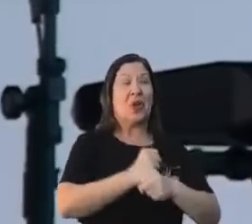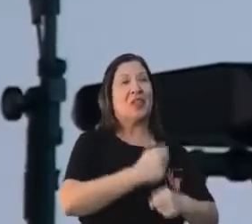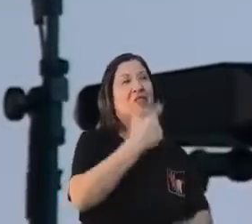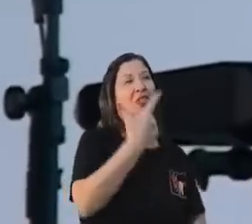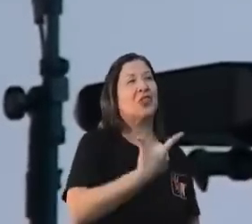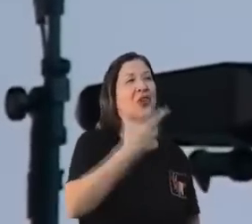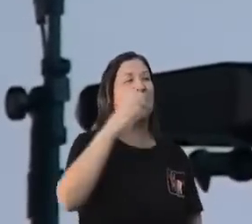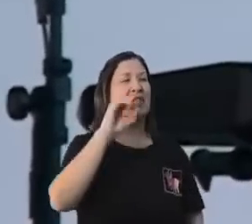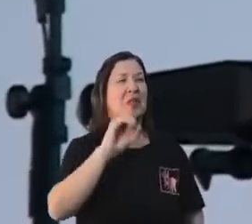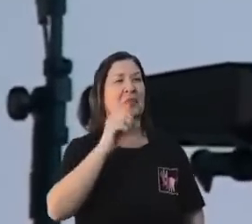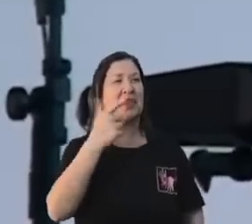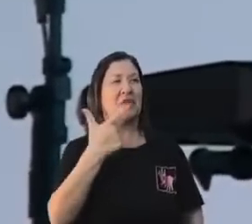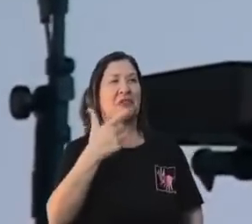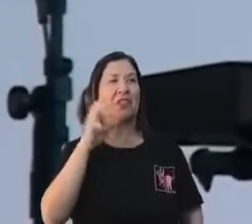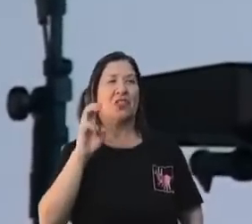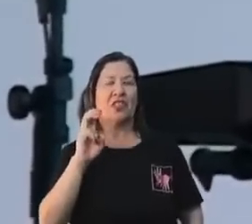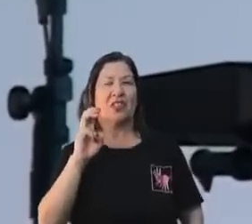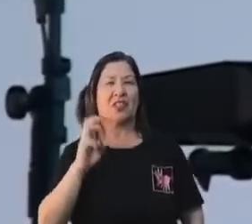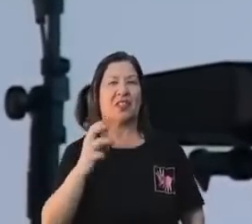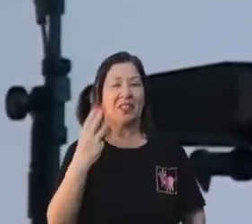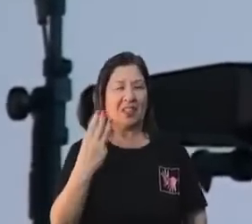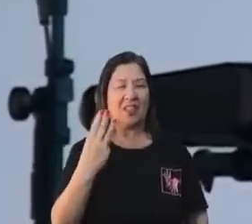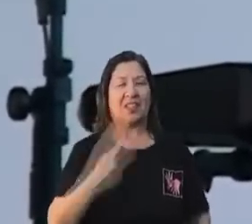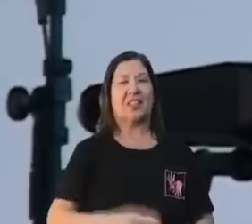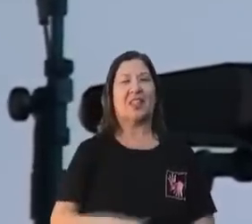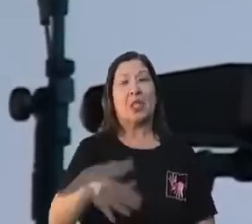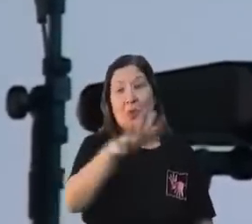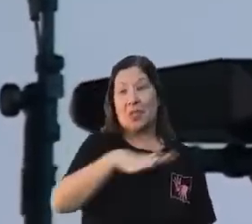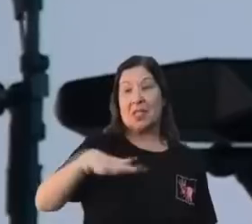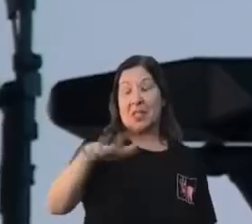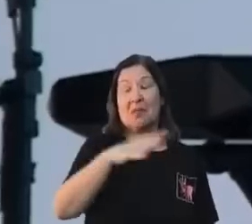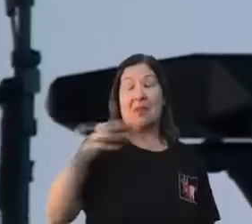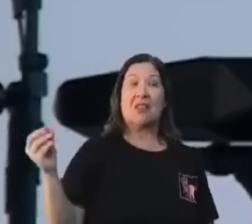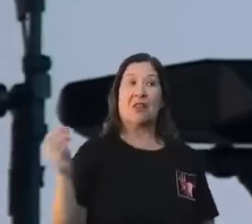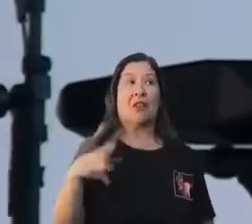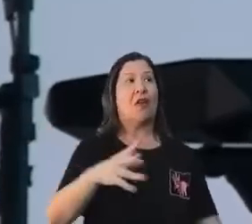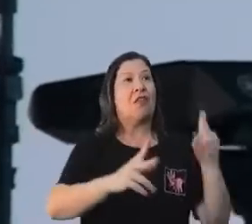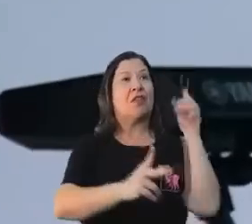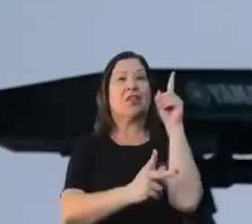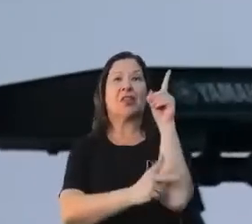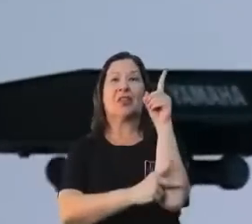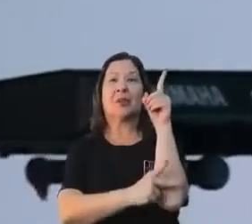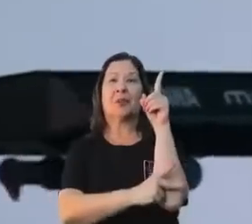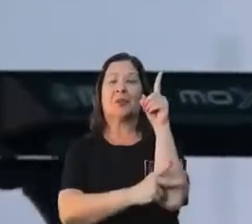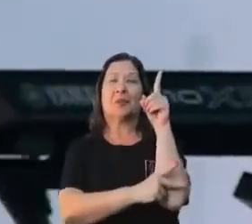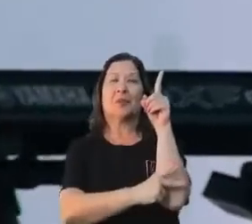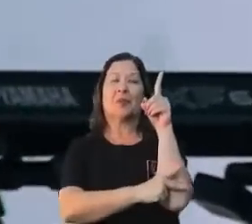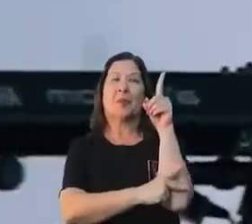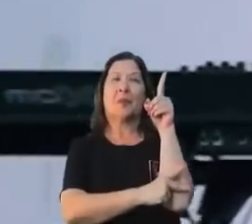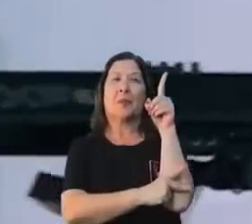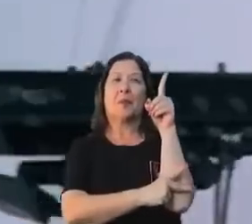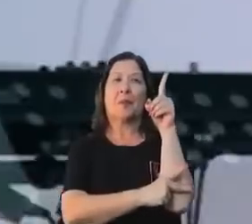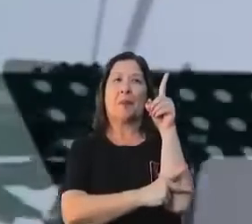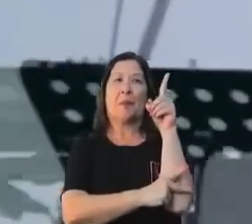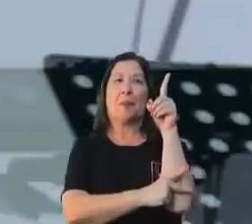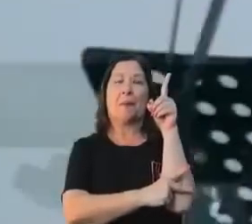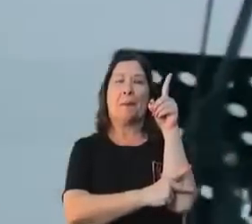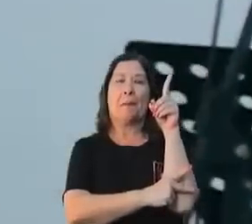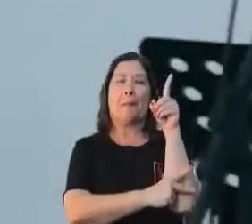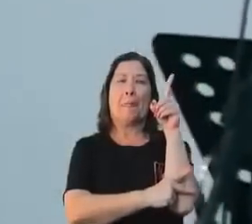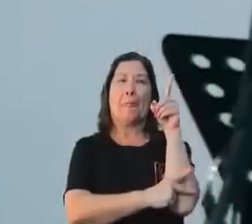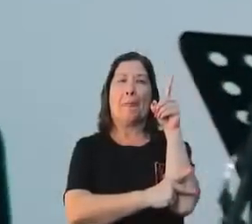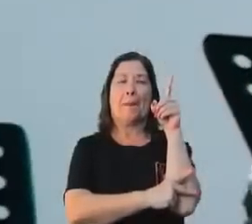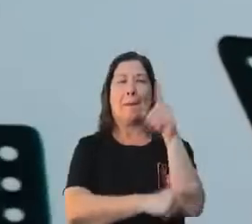espaço de adoração da Igreja Presbiteriana Calvário de Sorocaba. Deixa eu